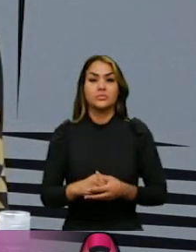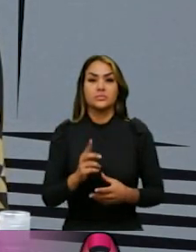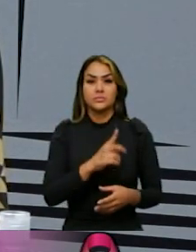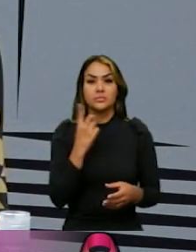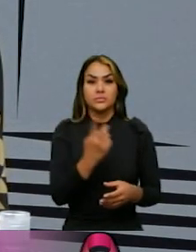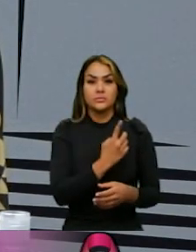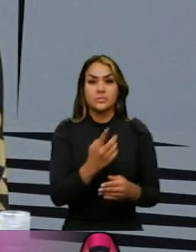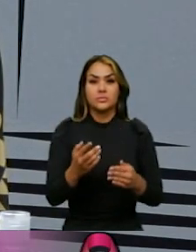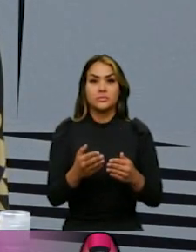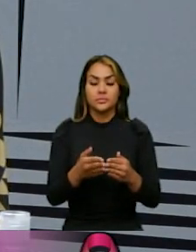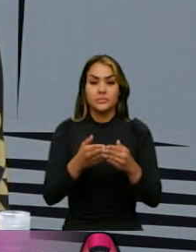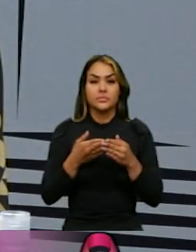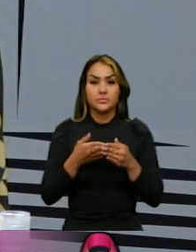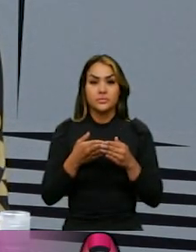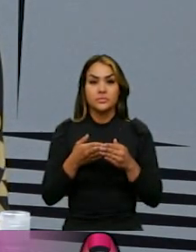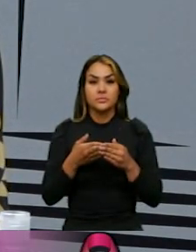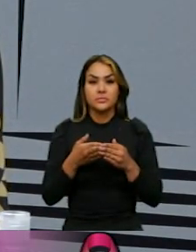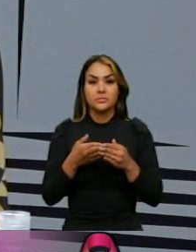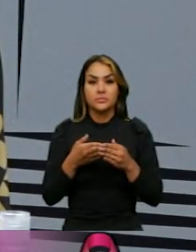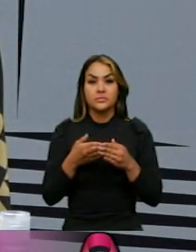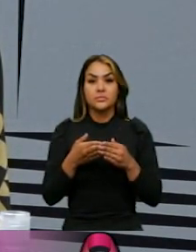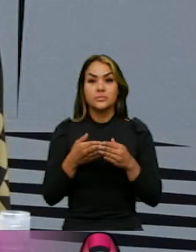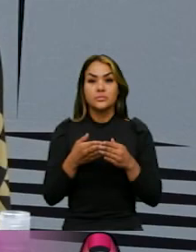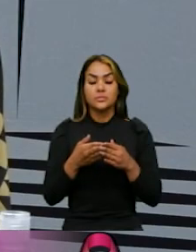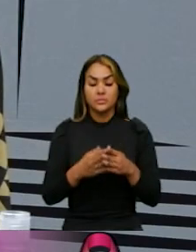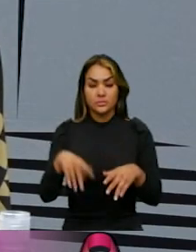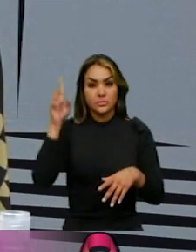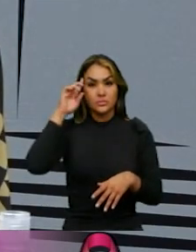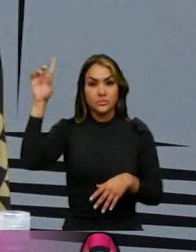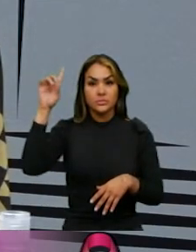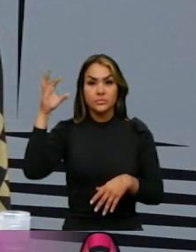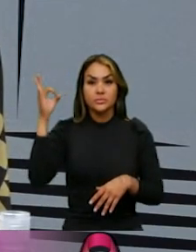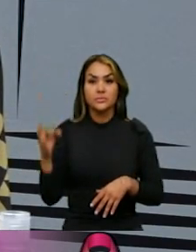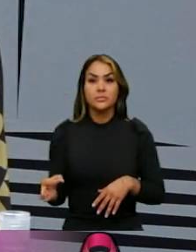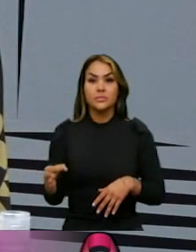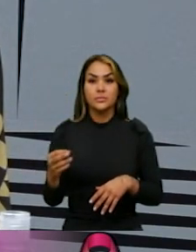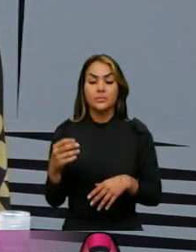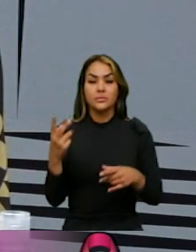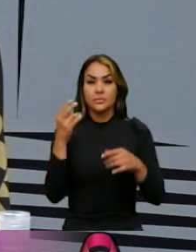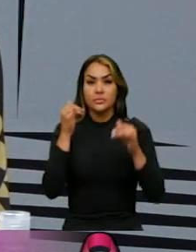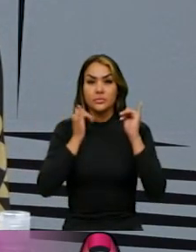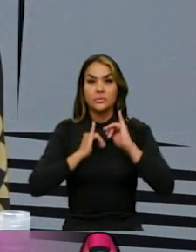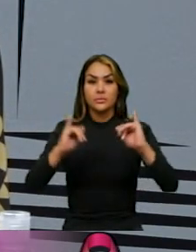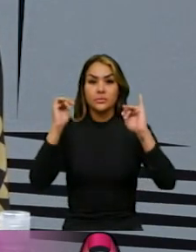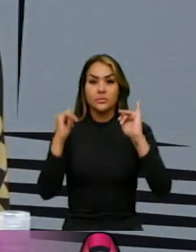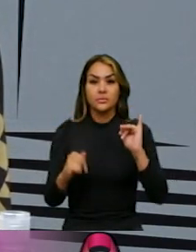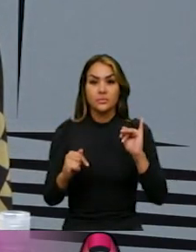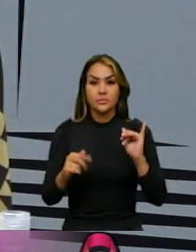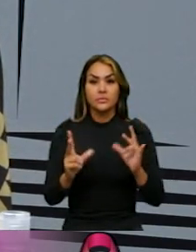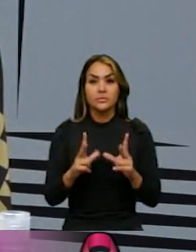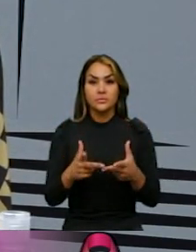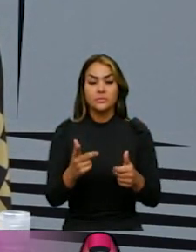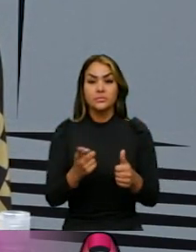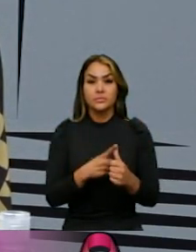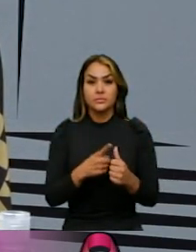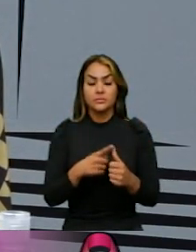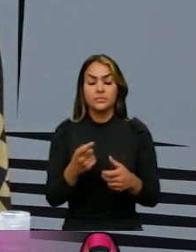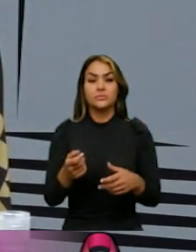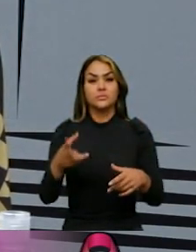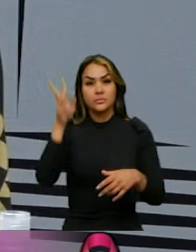seja oficiado o senhor prefeito municipal para que, no prazo legal, informe a este legislativo. 1. A